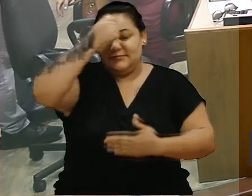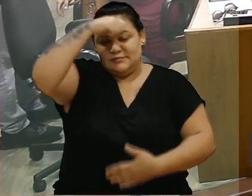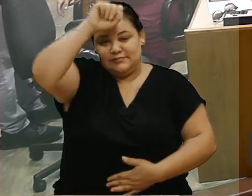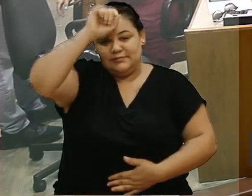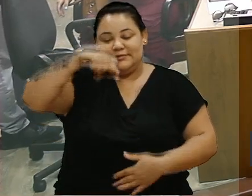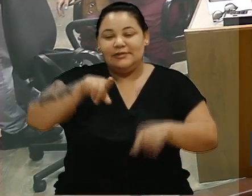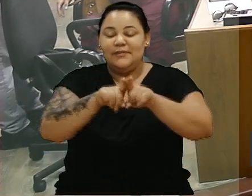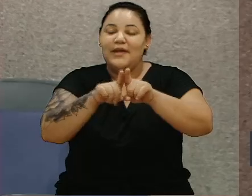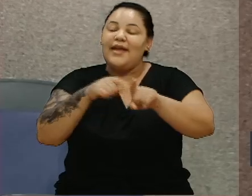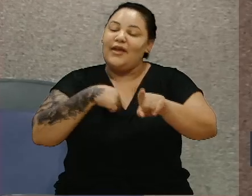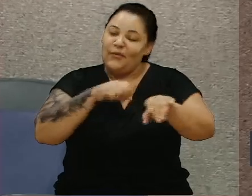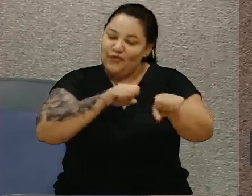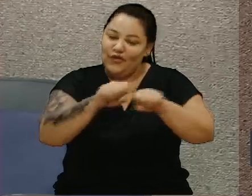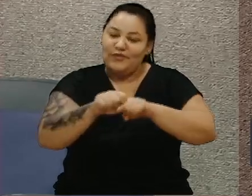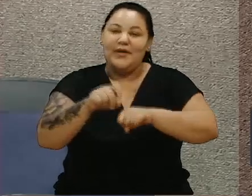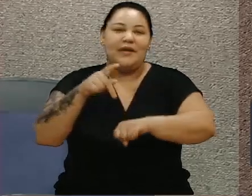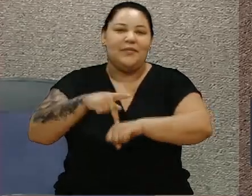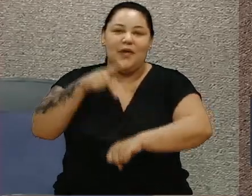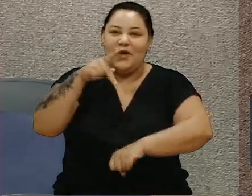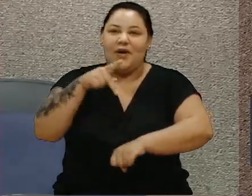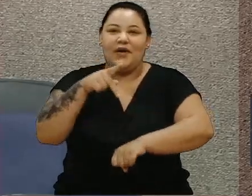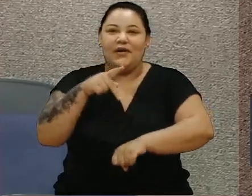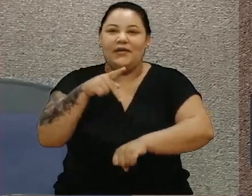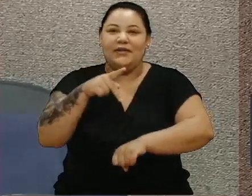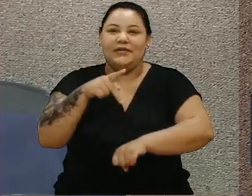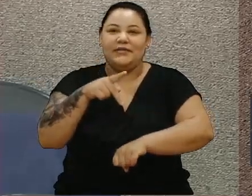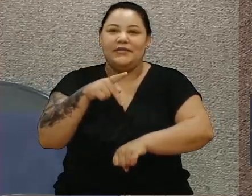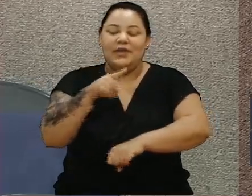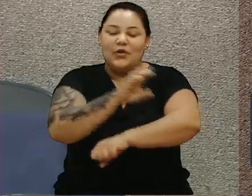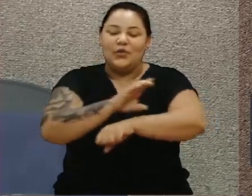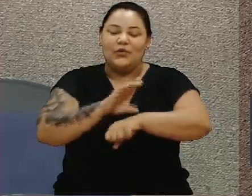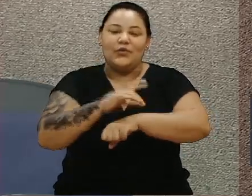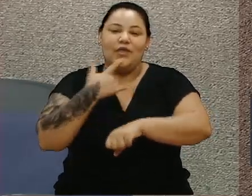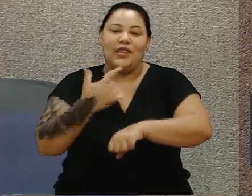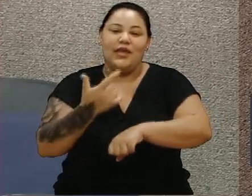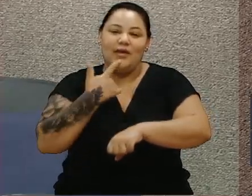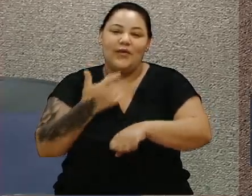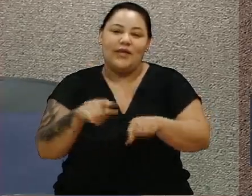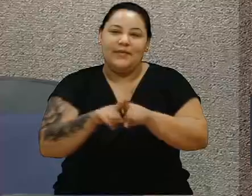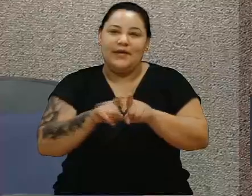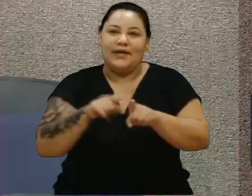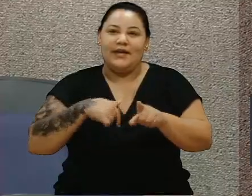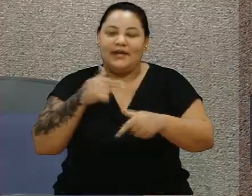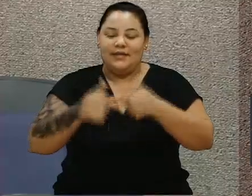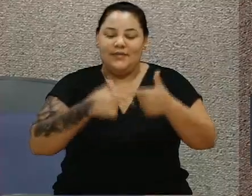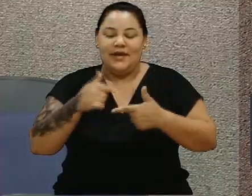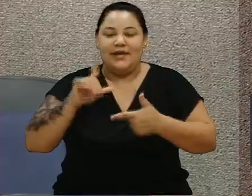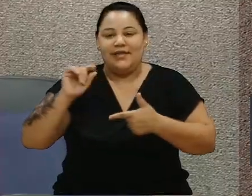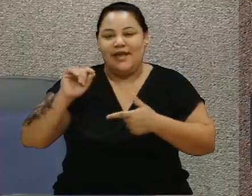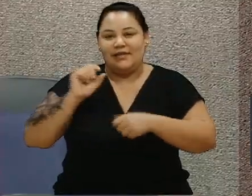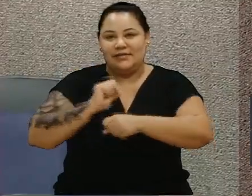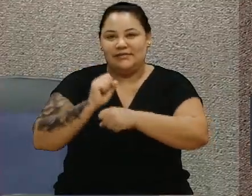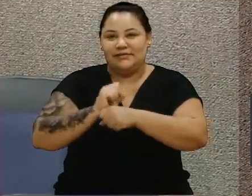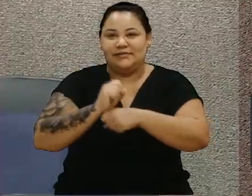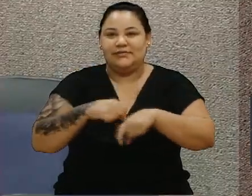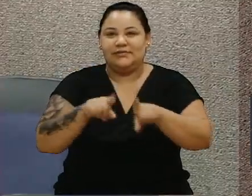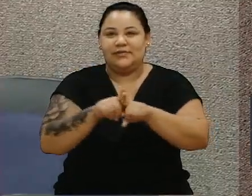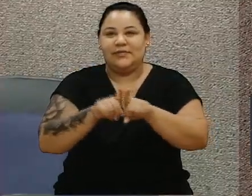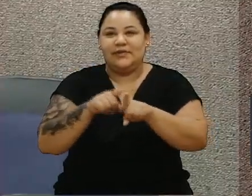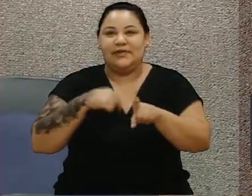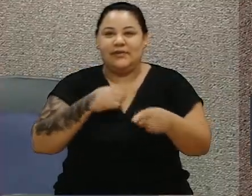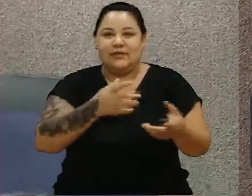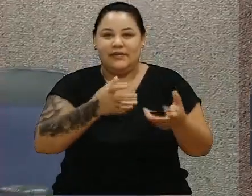fiz as minhas graduações, pós, curso de línguas, onde trabalhei por 10 anos. Quero parabenizar